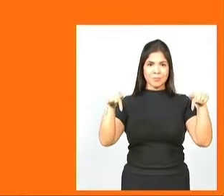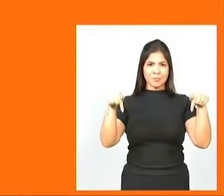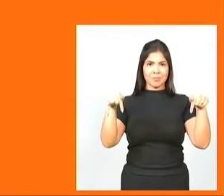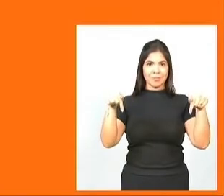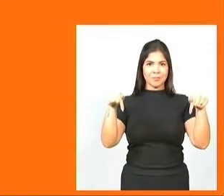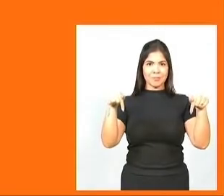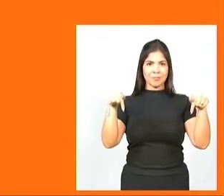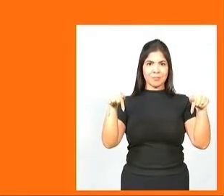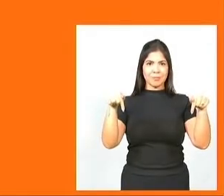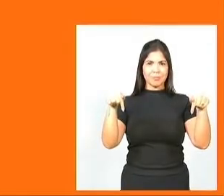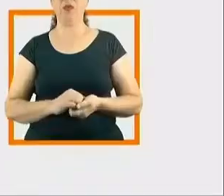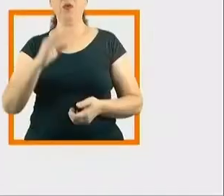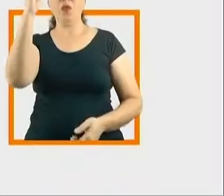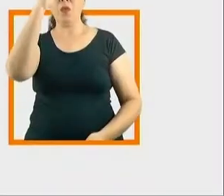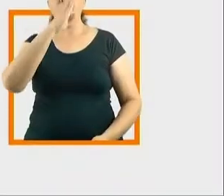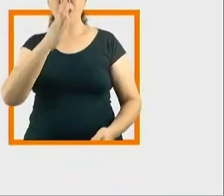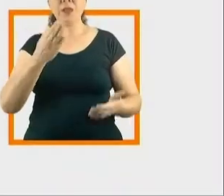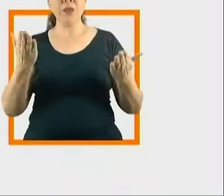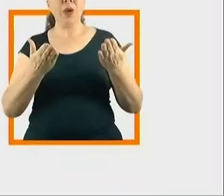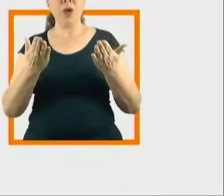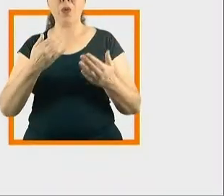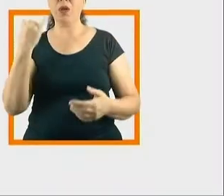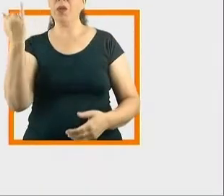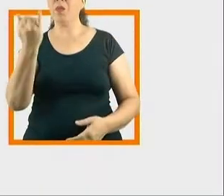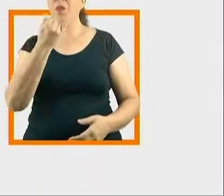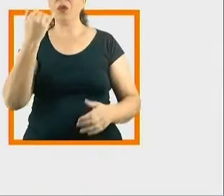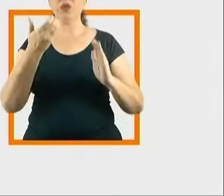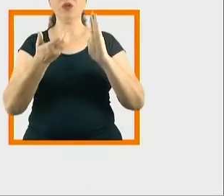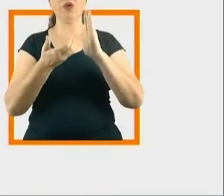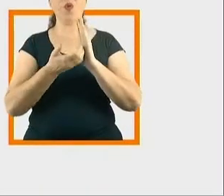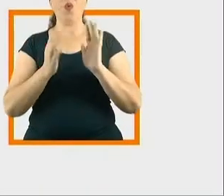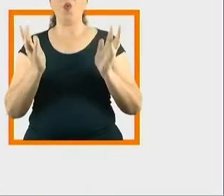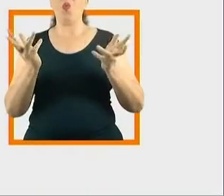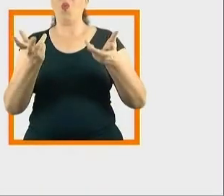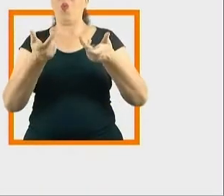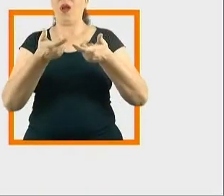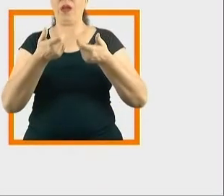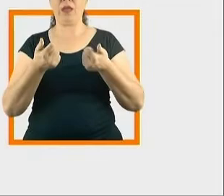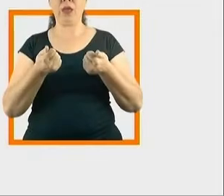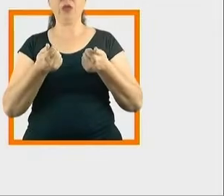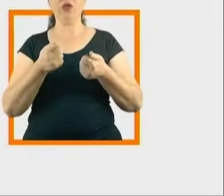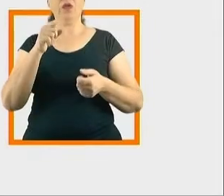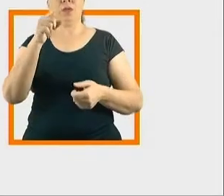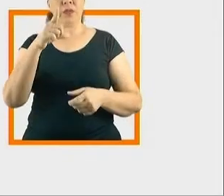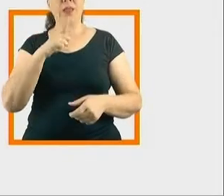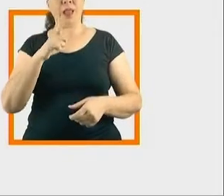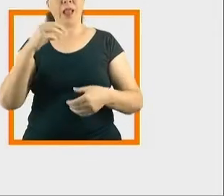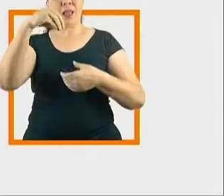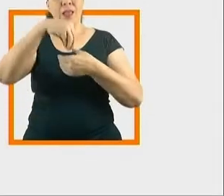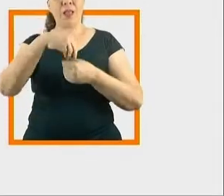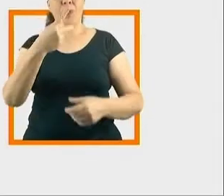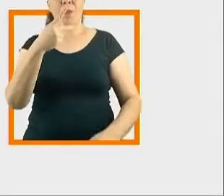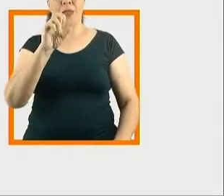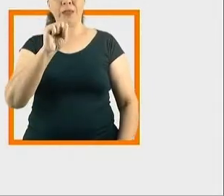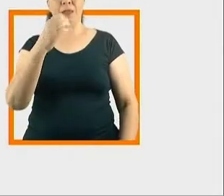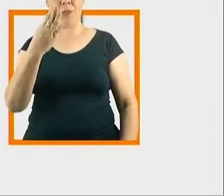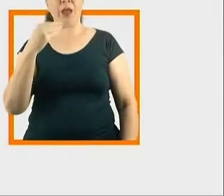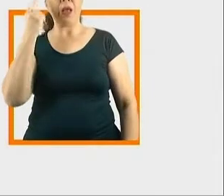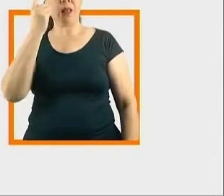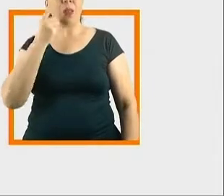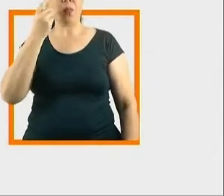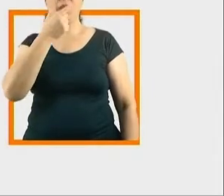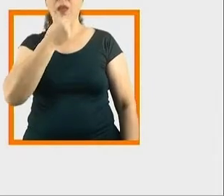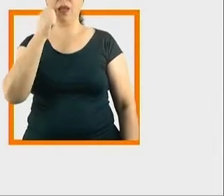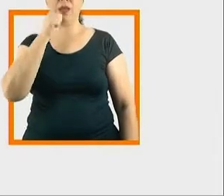Candidatos.org.br. Novo. O Brasil nunca precisou tanto de uma Câmara Federal de qualidade. Qualidade que você encontra aqui, entre